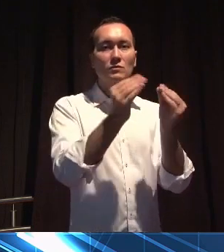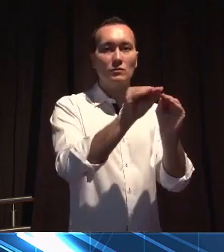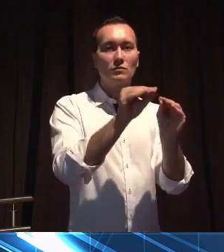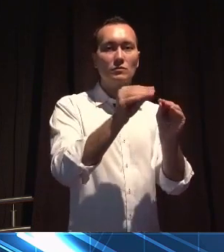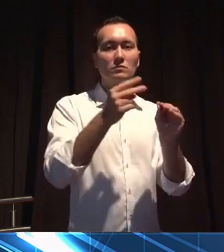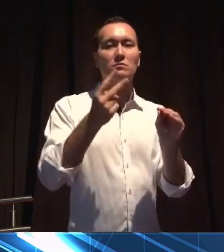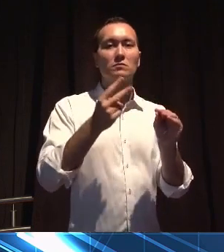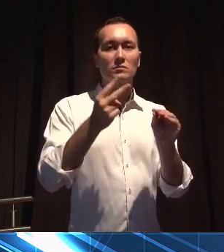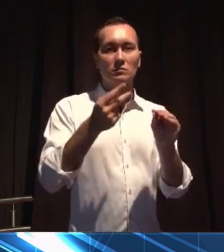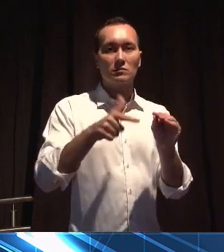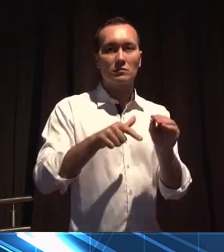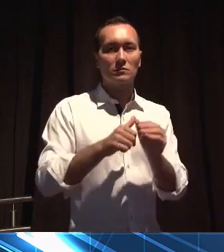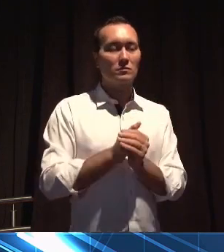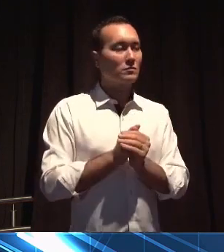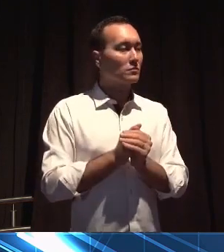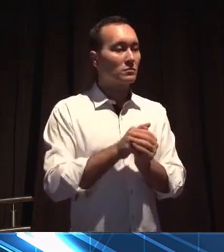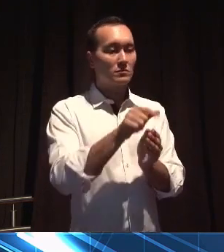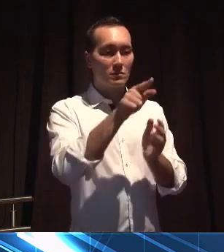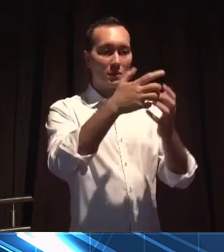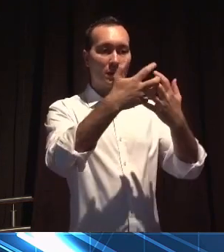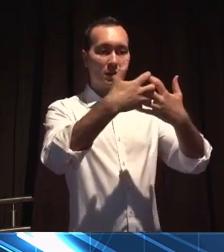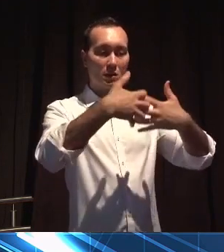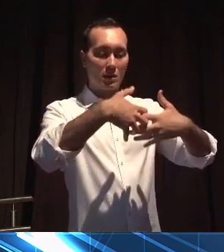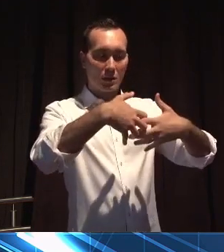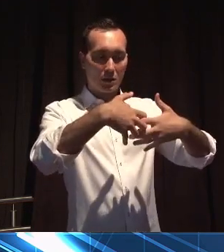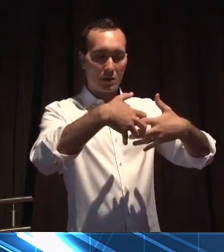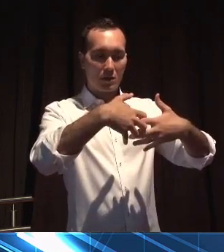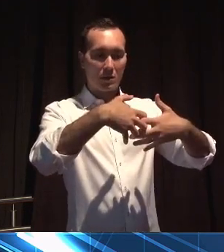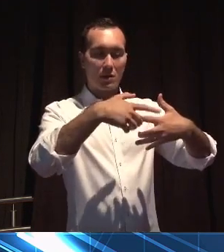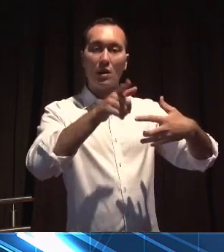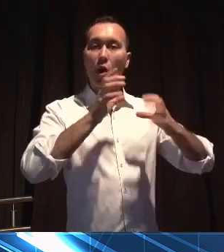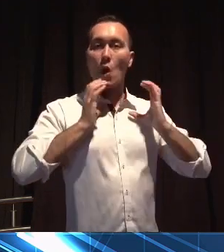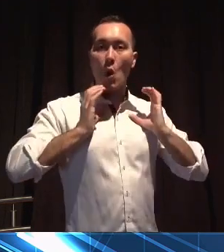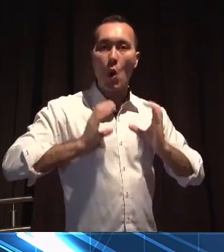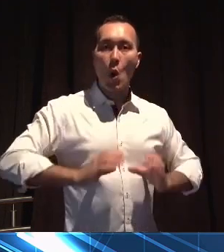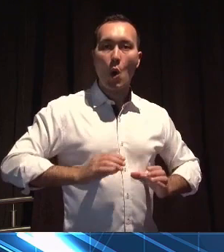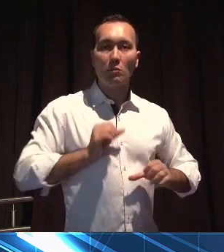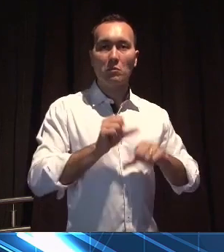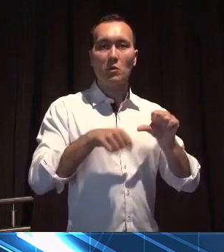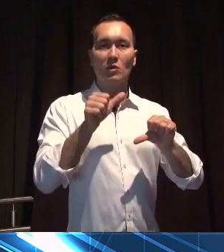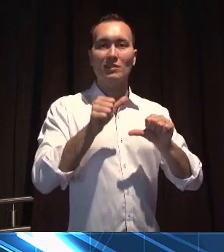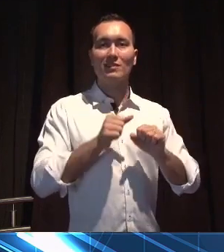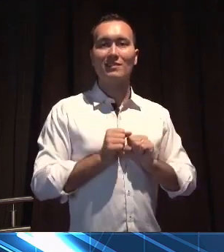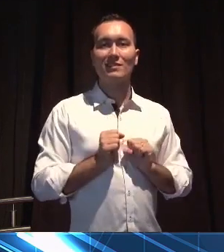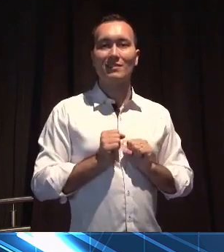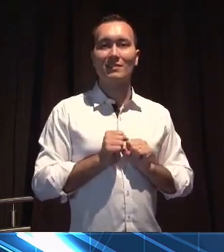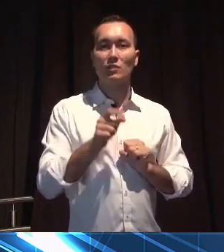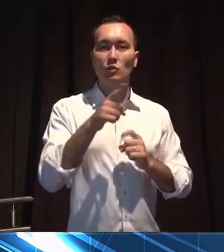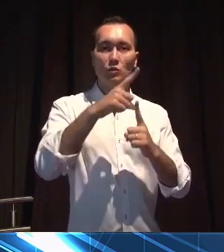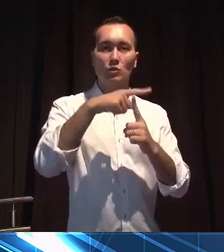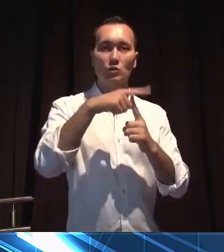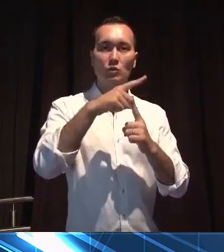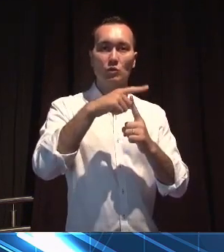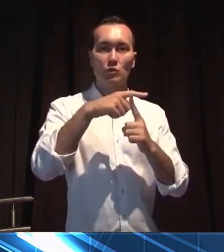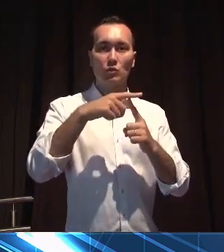o comportamento do programa é modificado então é o subtipagem comportamental o comportamento do programa